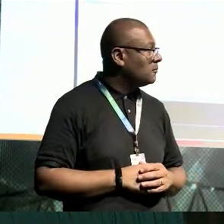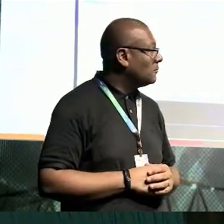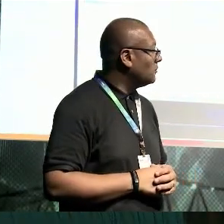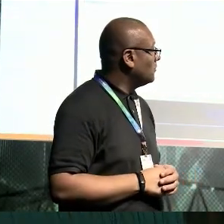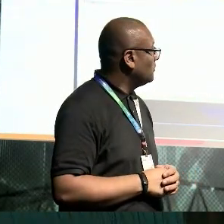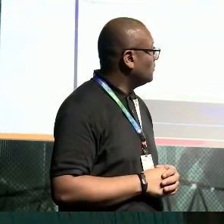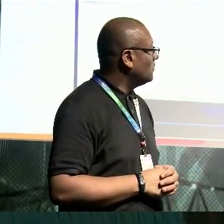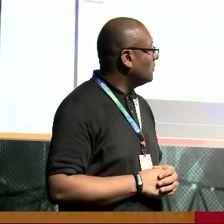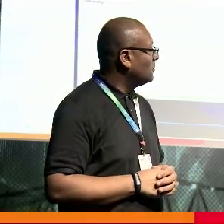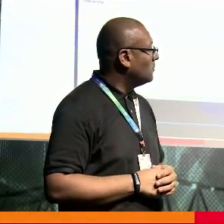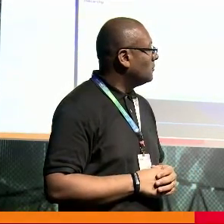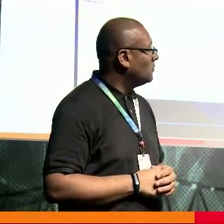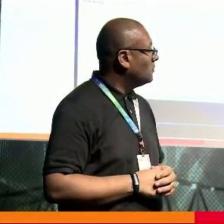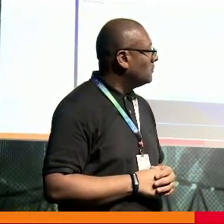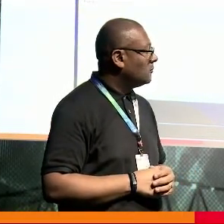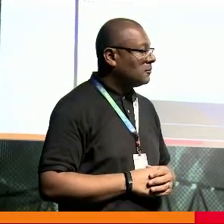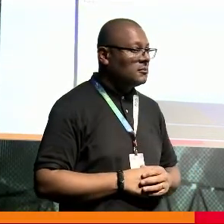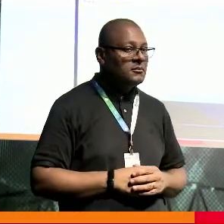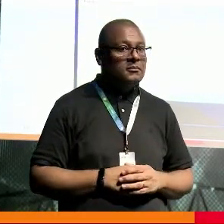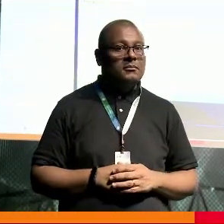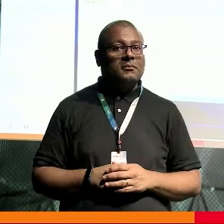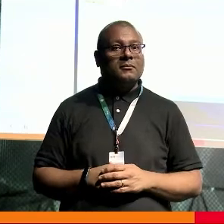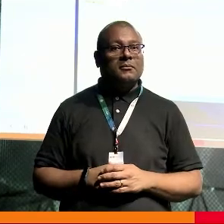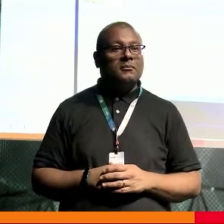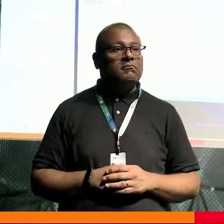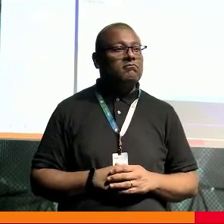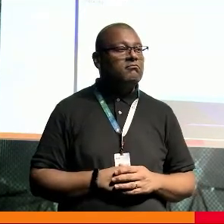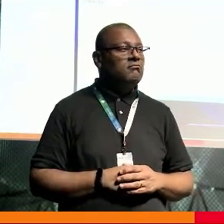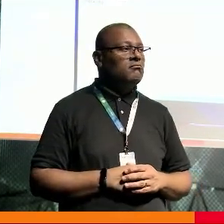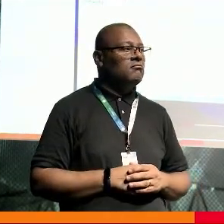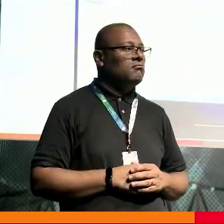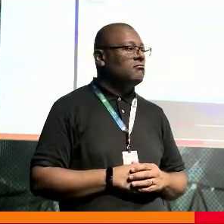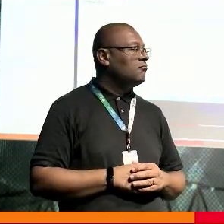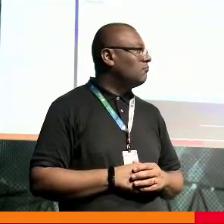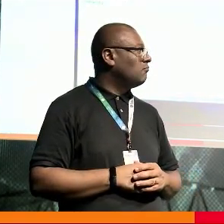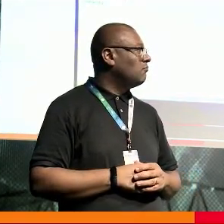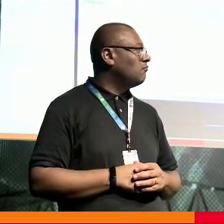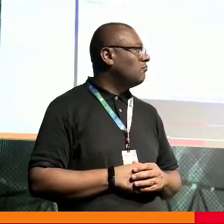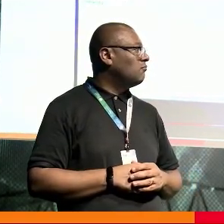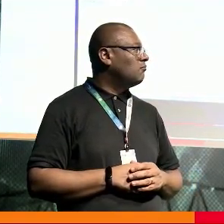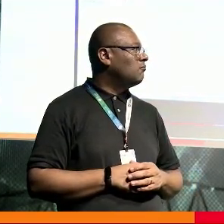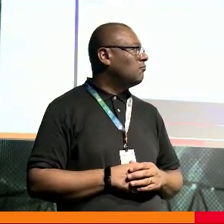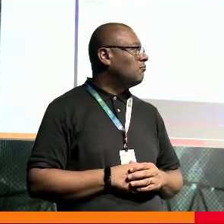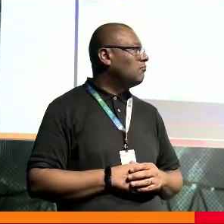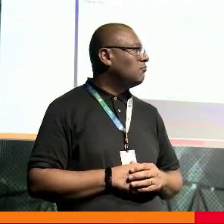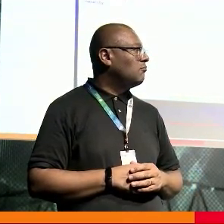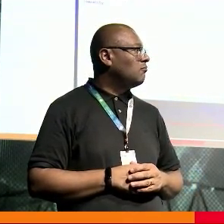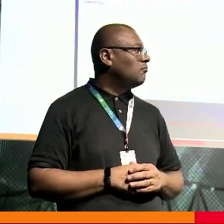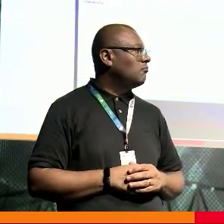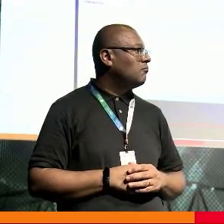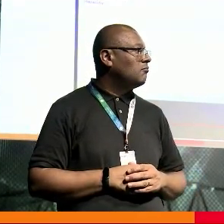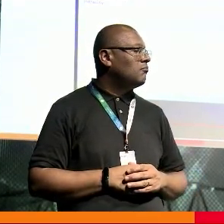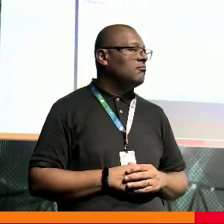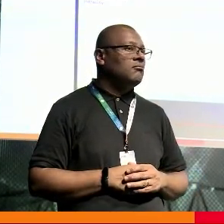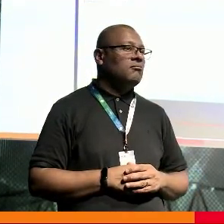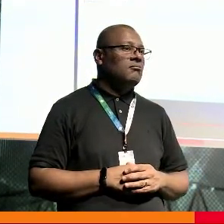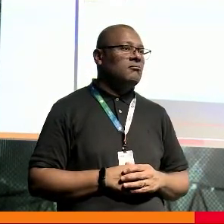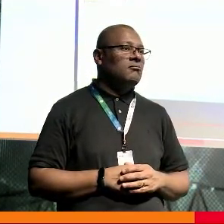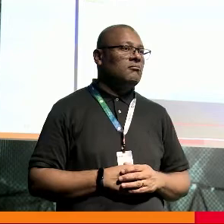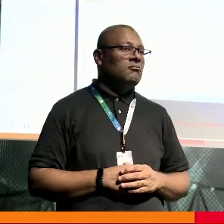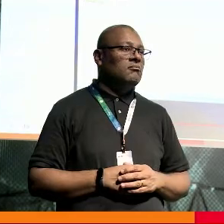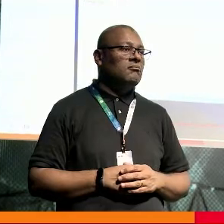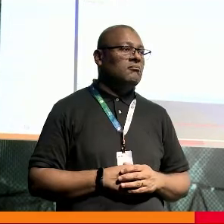Favorites, header, edit, button, steps, no data, button, show all health data, get more from